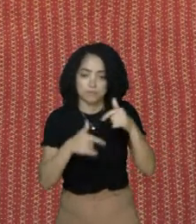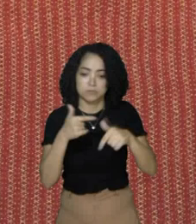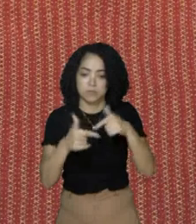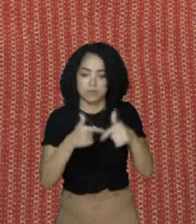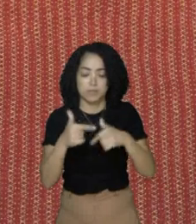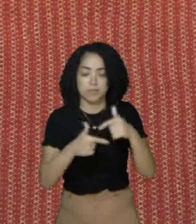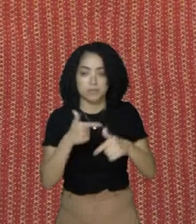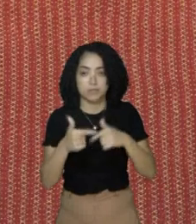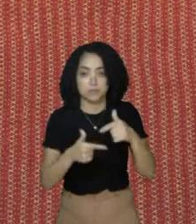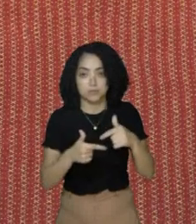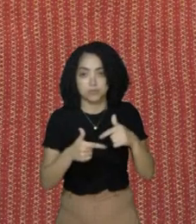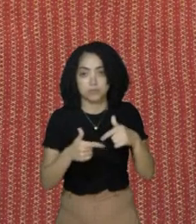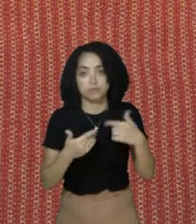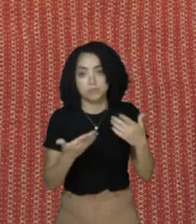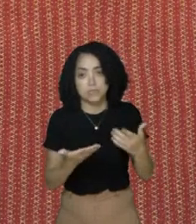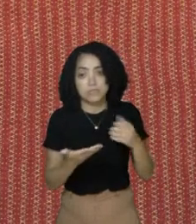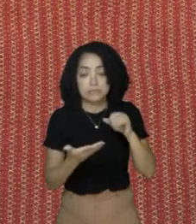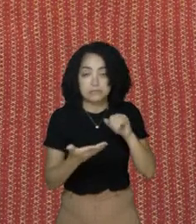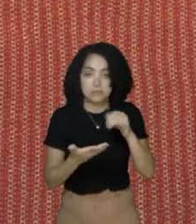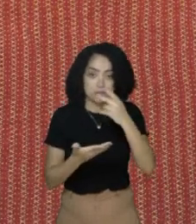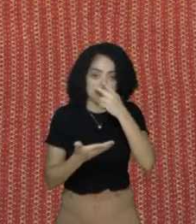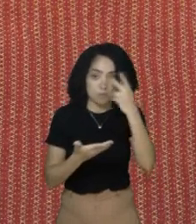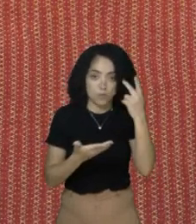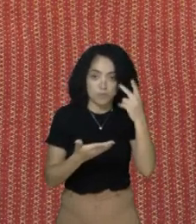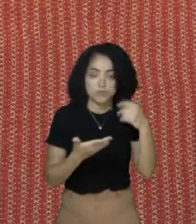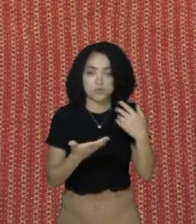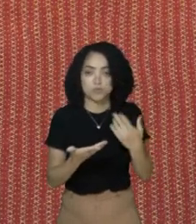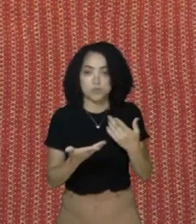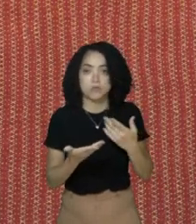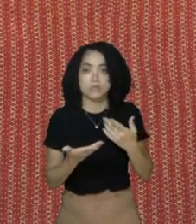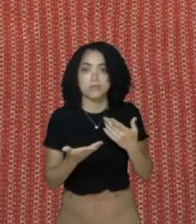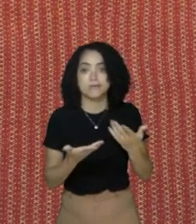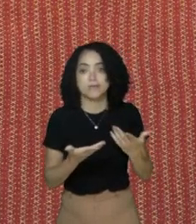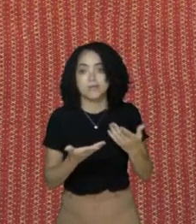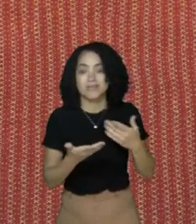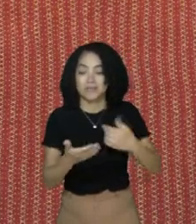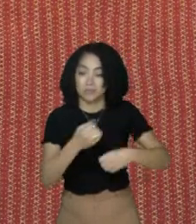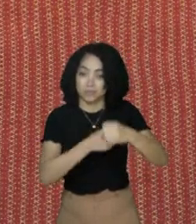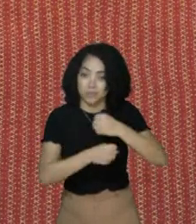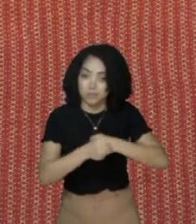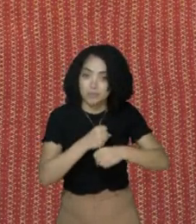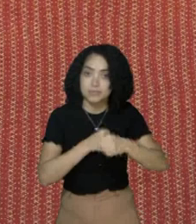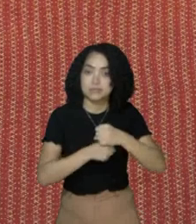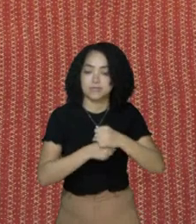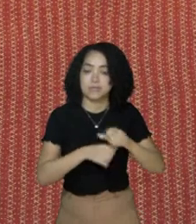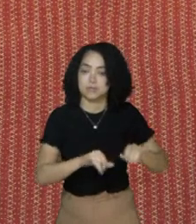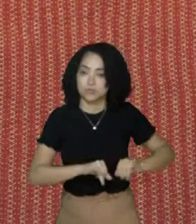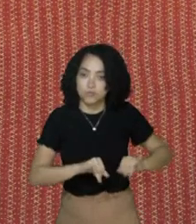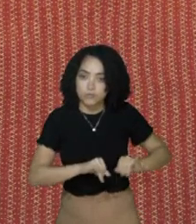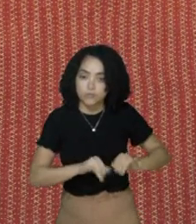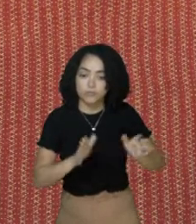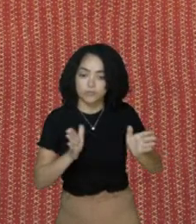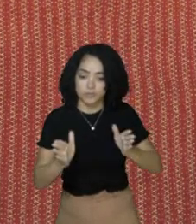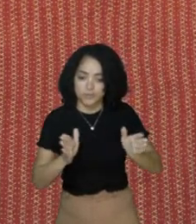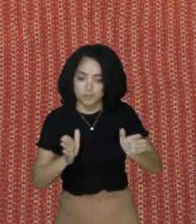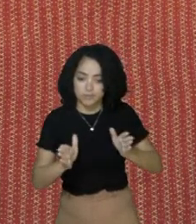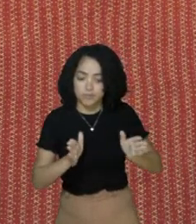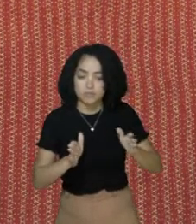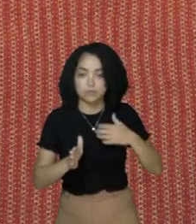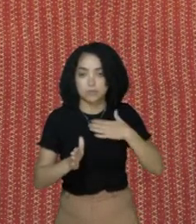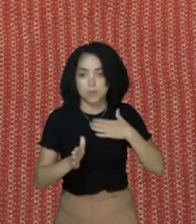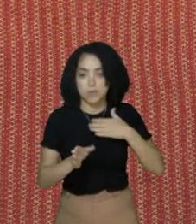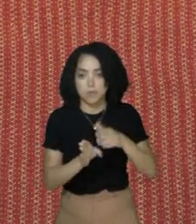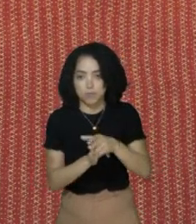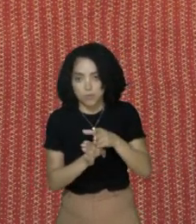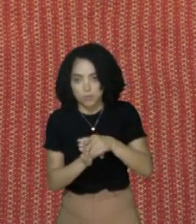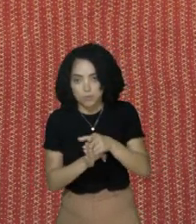que alguém tente fazer com que eles sofram novamente, como sofreram aqueles meses na pandemia. Então, a minha orientação é para que a